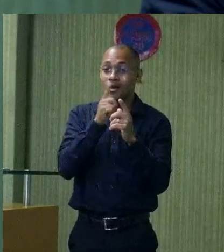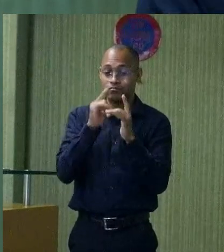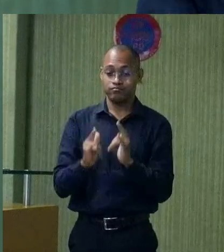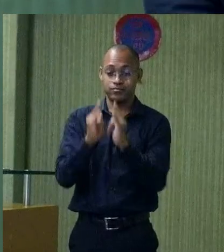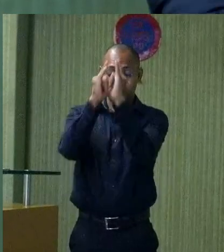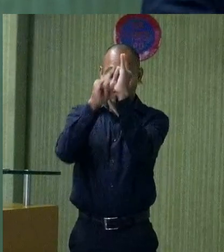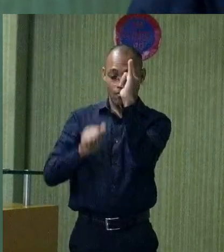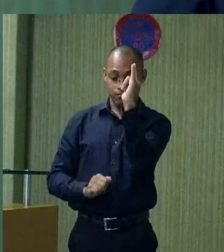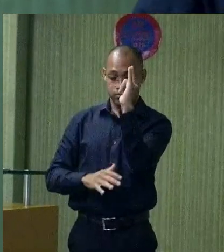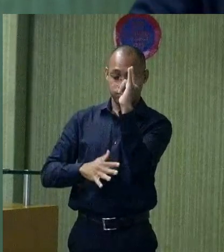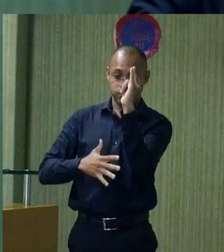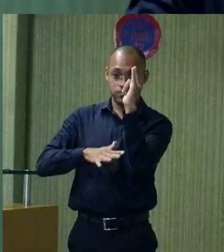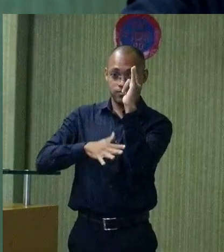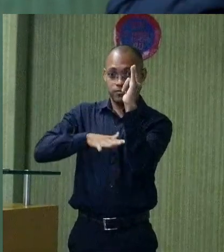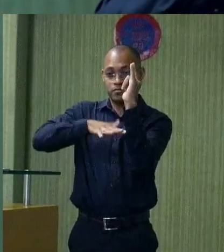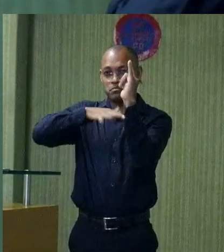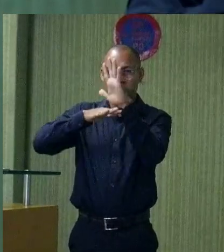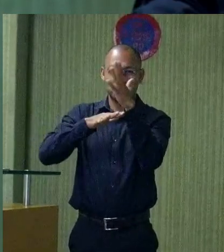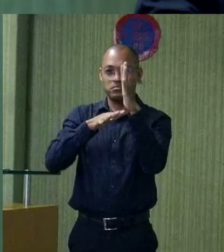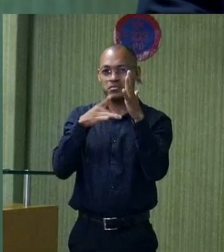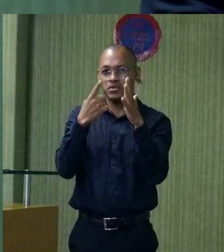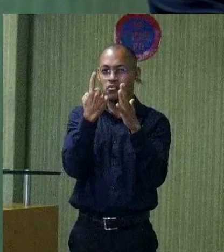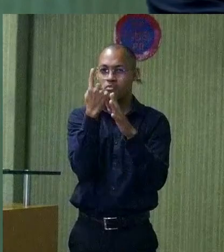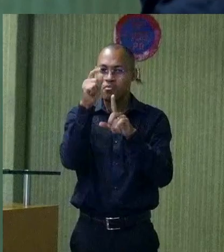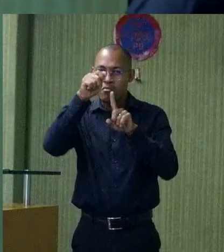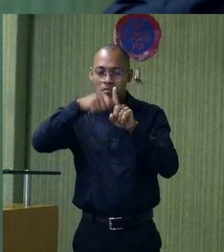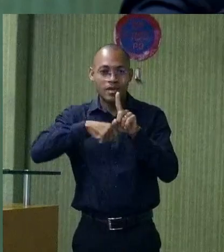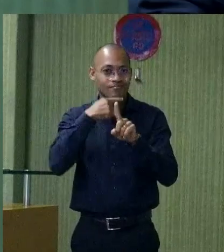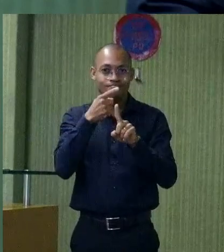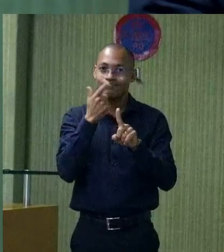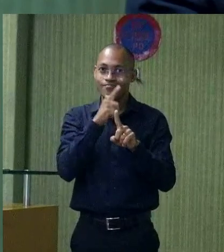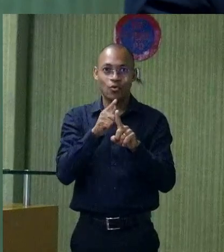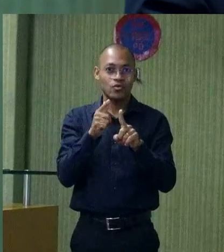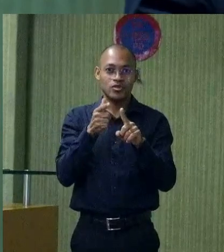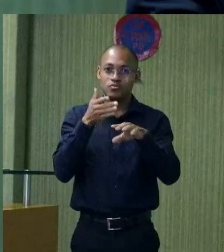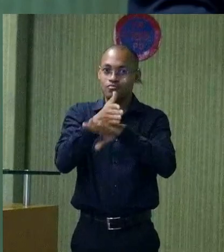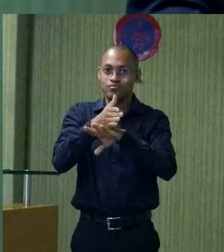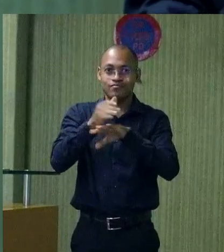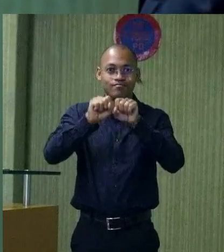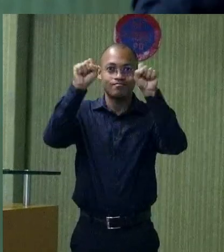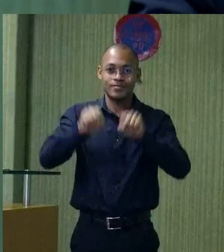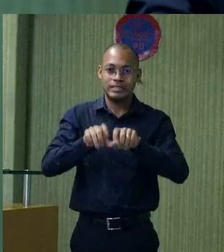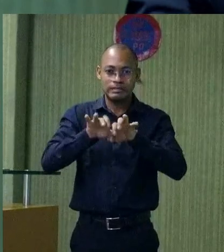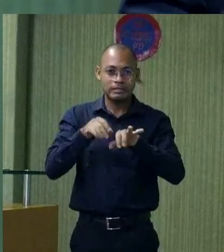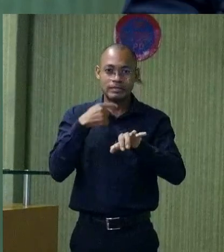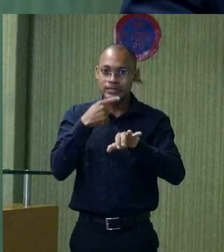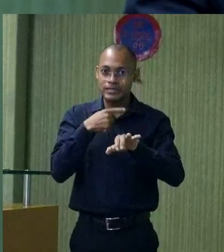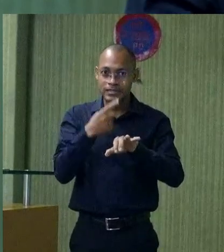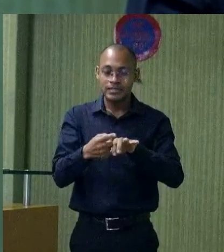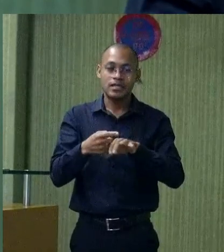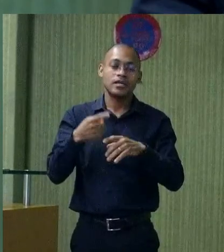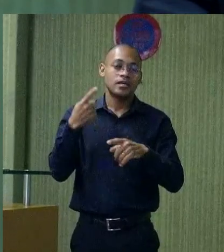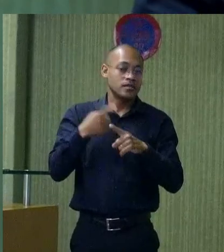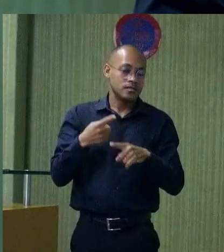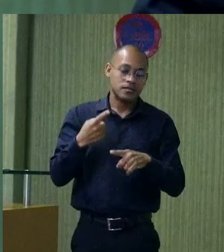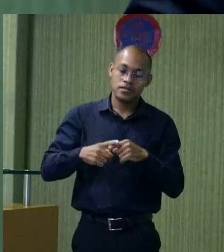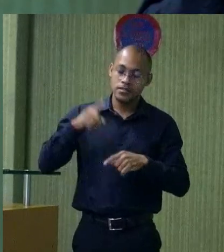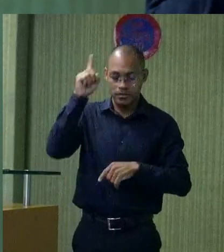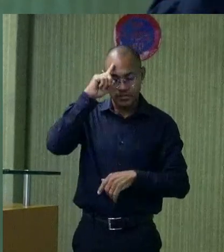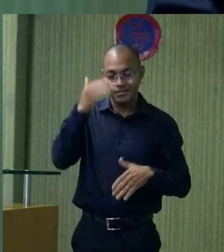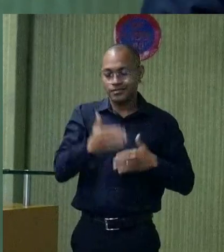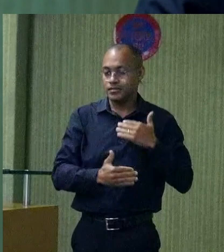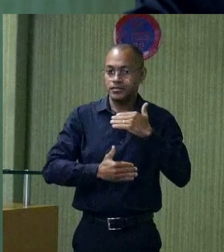ficamos por quase um mês sem poder acessar os nossos sistemas cada dia foi vivido muito um